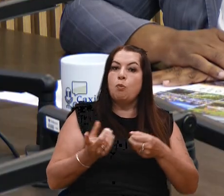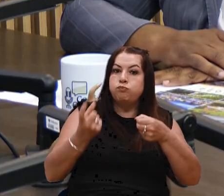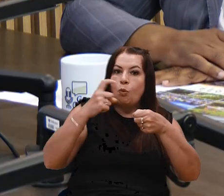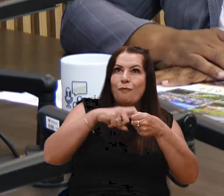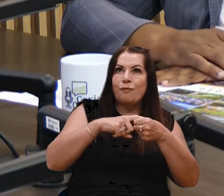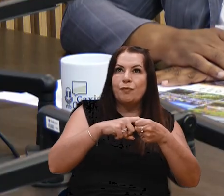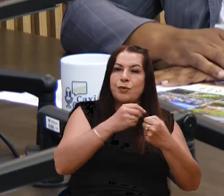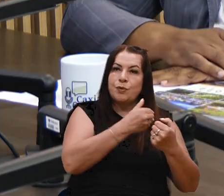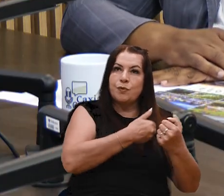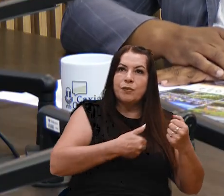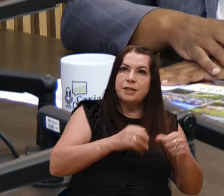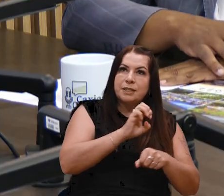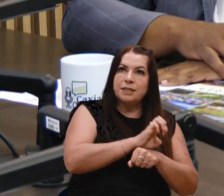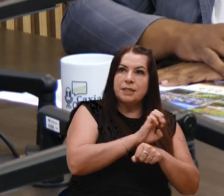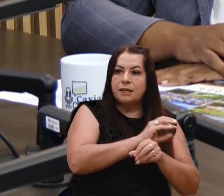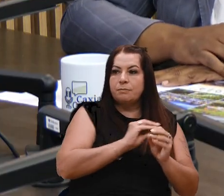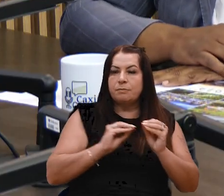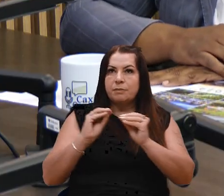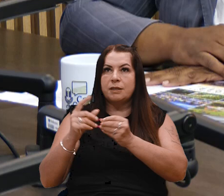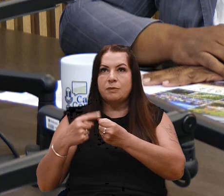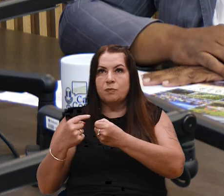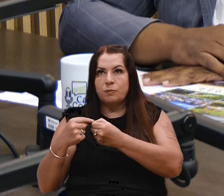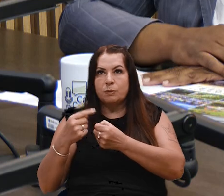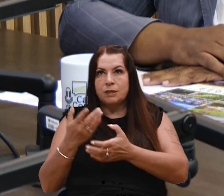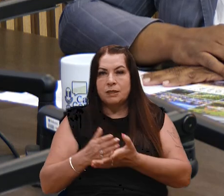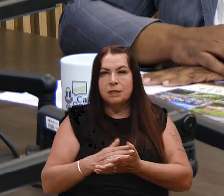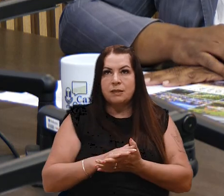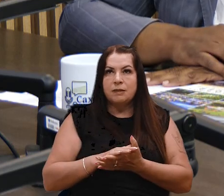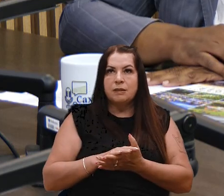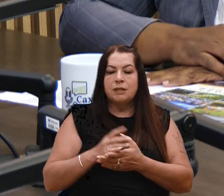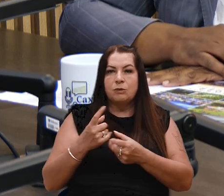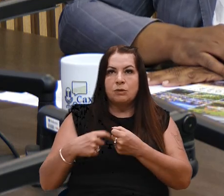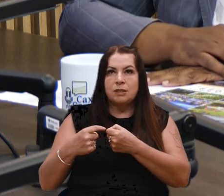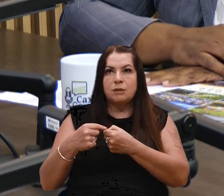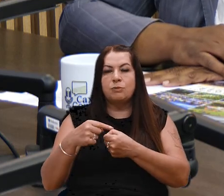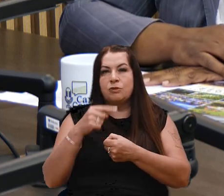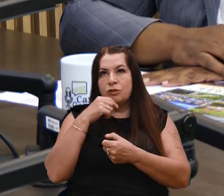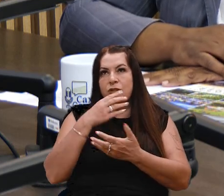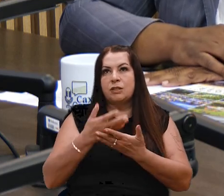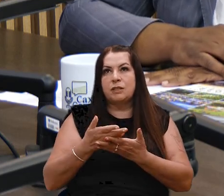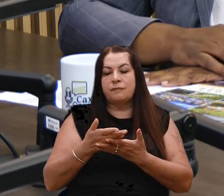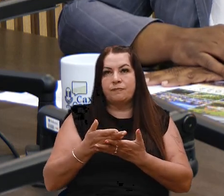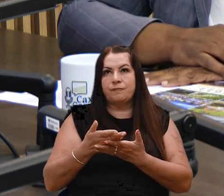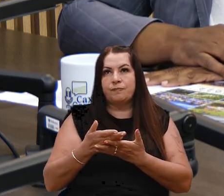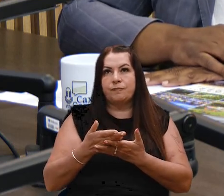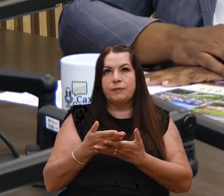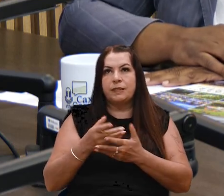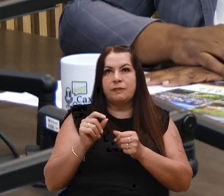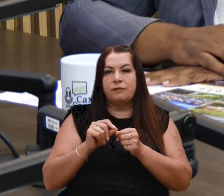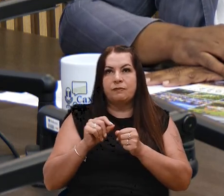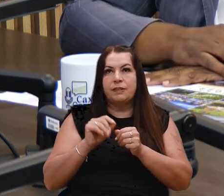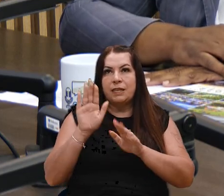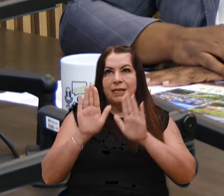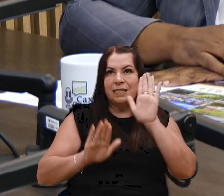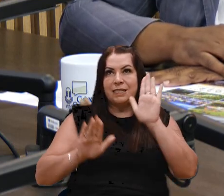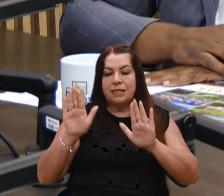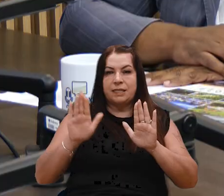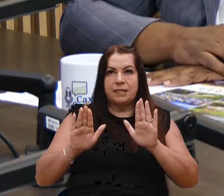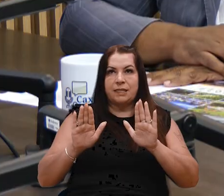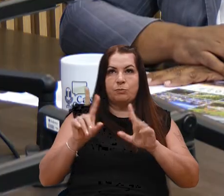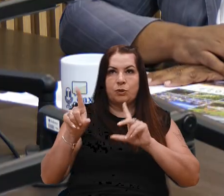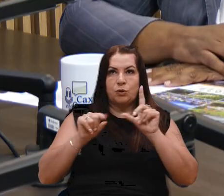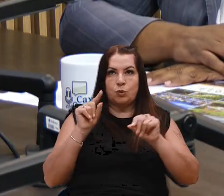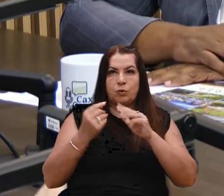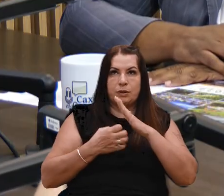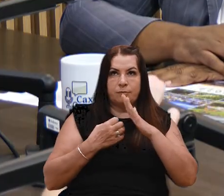governo do estado passaria para o município de Caxias do Sul e o município de Caxias do Sul, então, fará a licitação para a escolha da